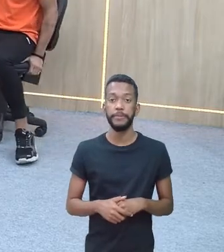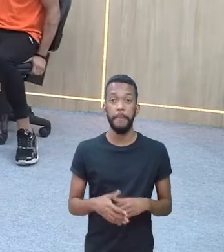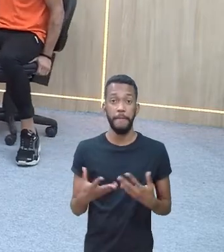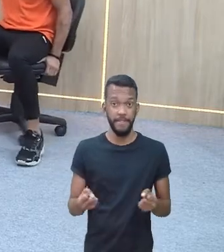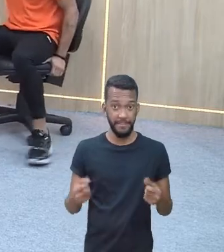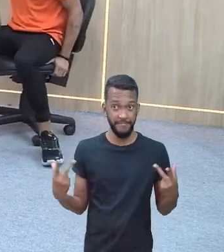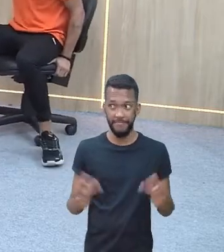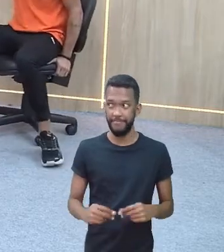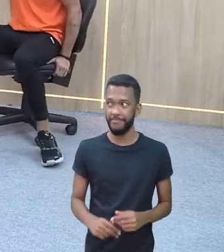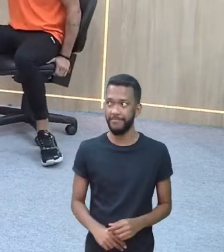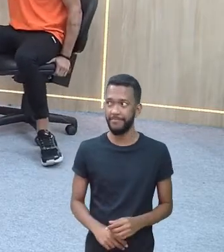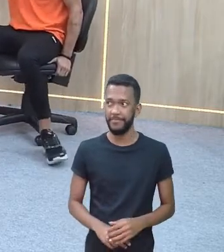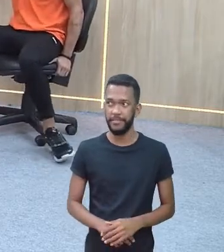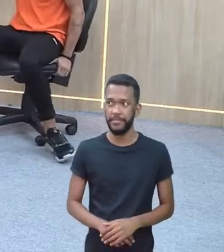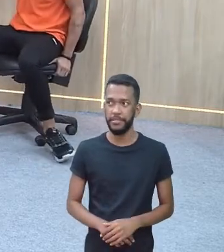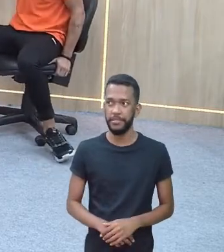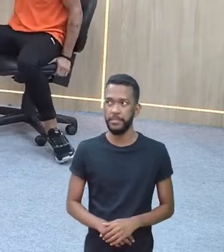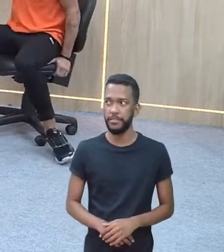Valendo.